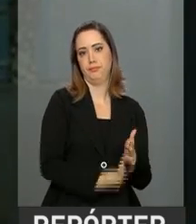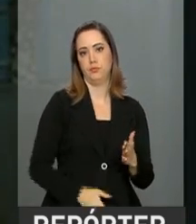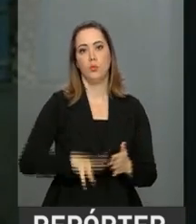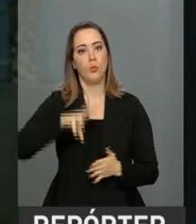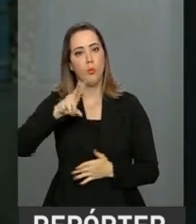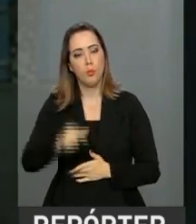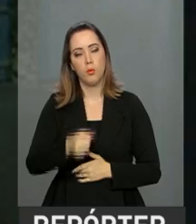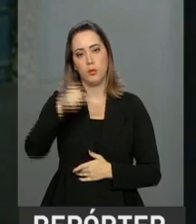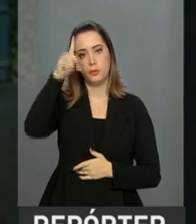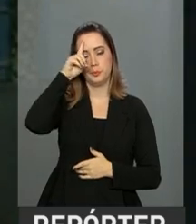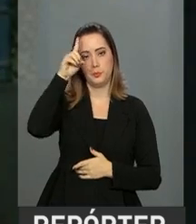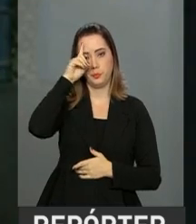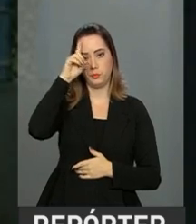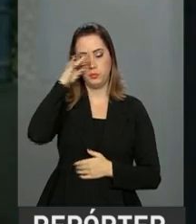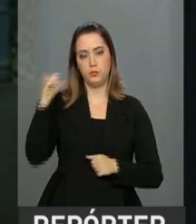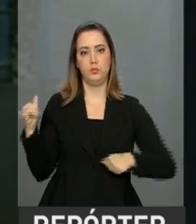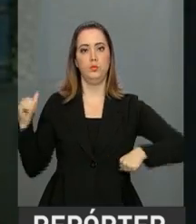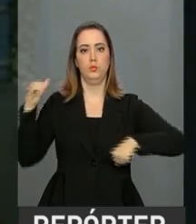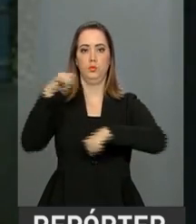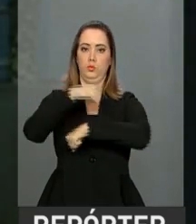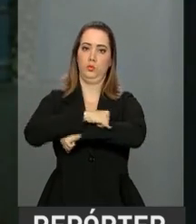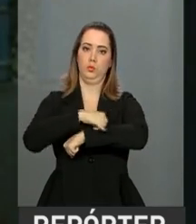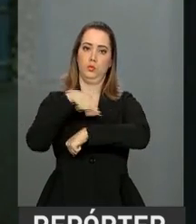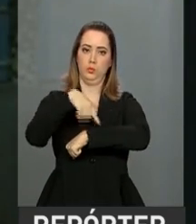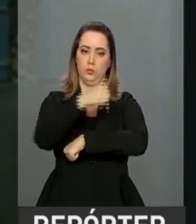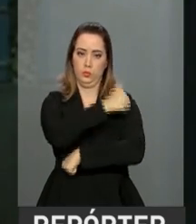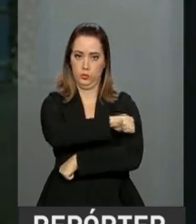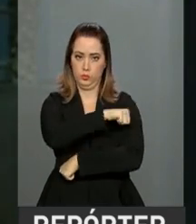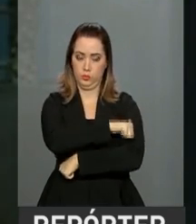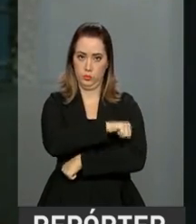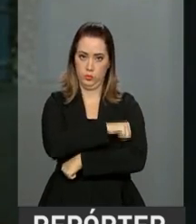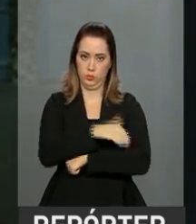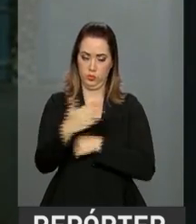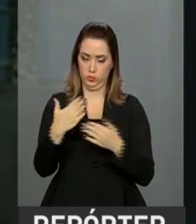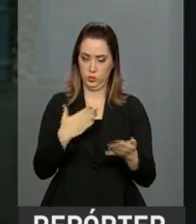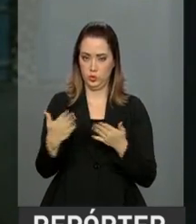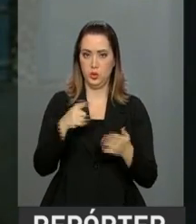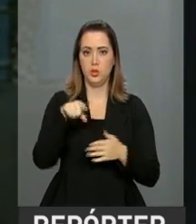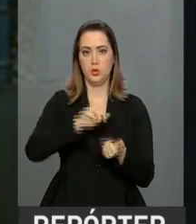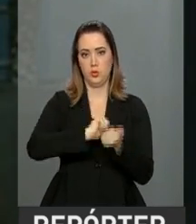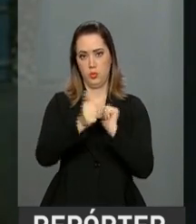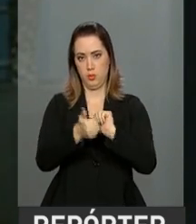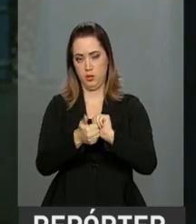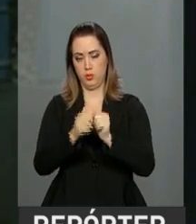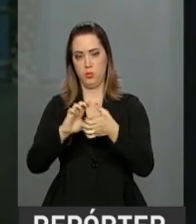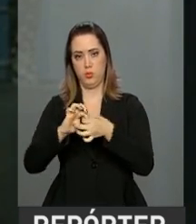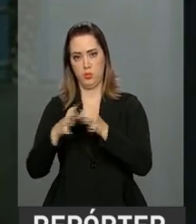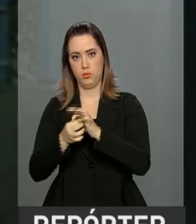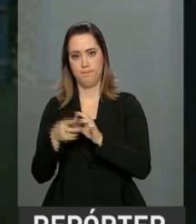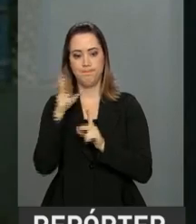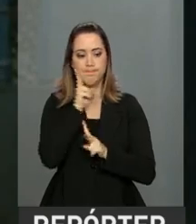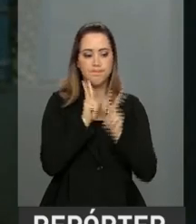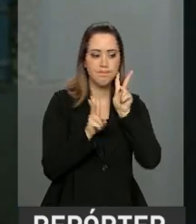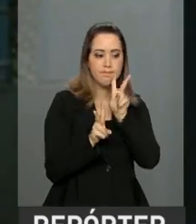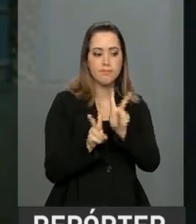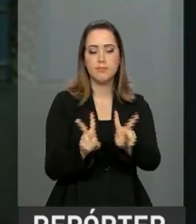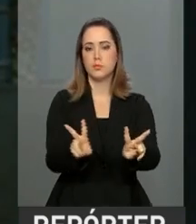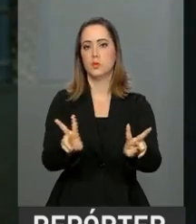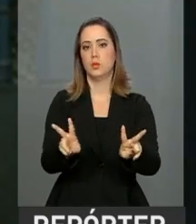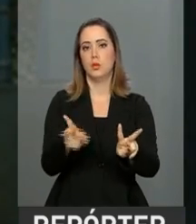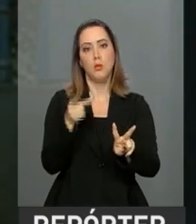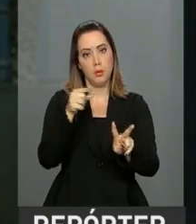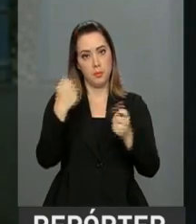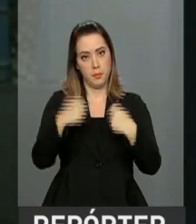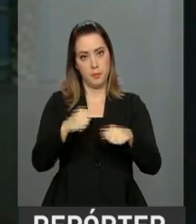dias no Aeroporto Internacional do Galeão durante os jogos olímpicos e paralímpicos do Rio de Janeiro a atenção redobrada dos